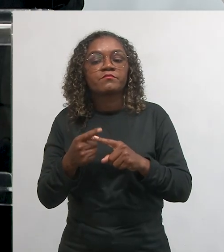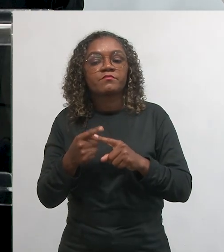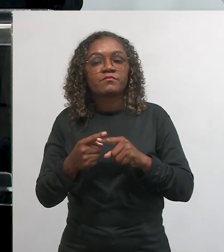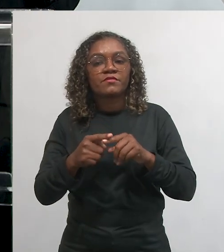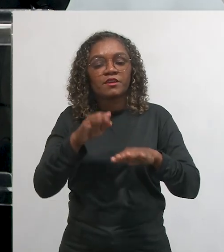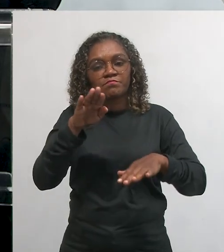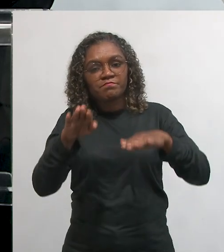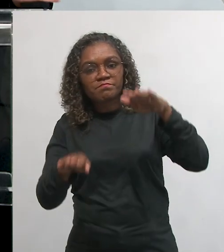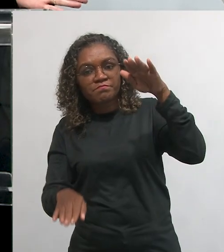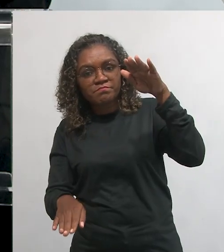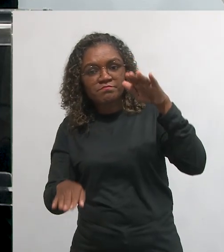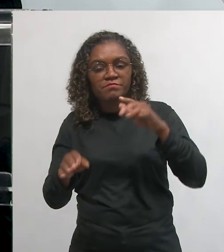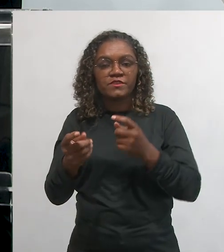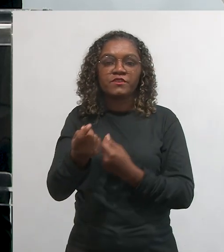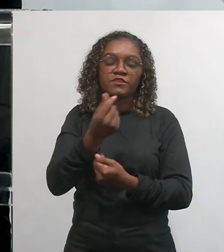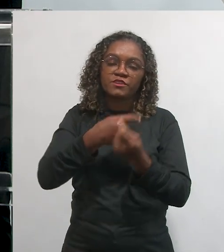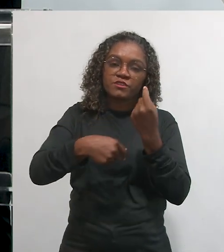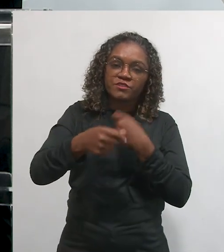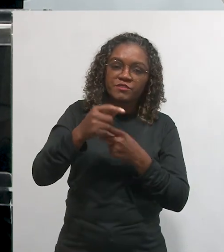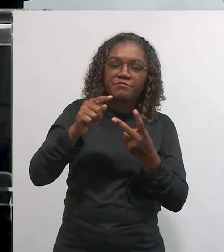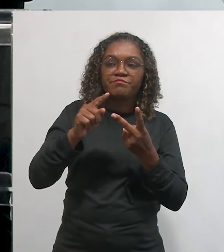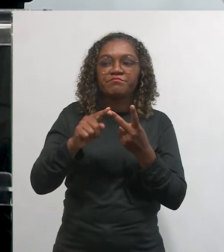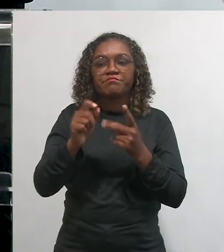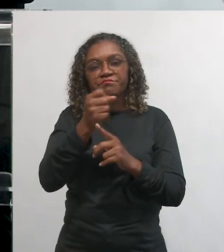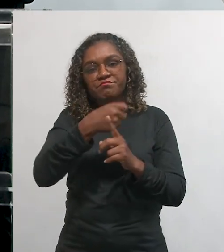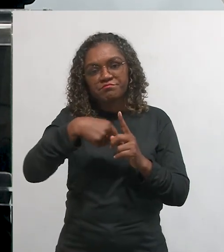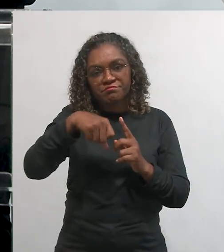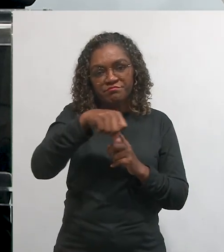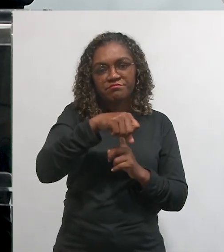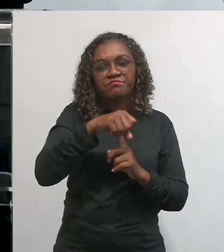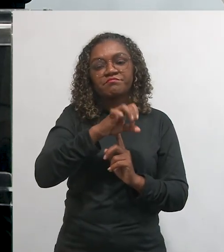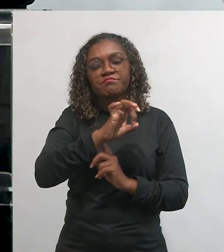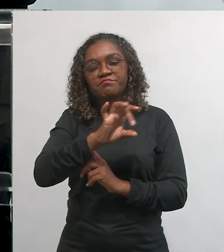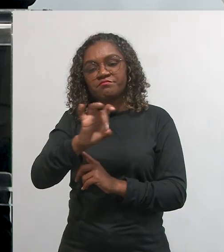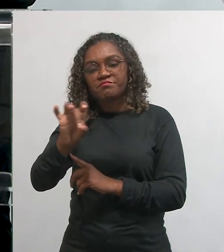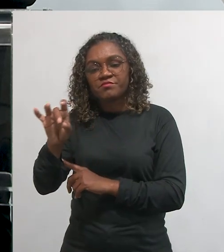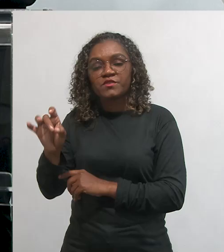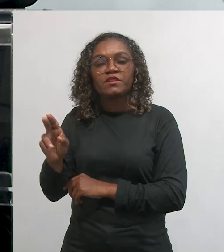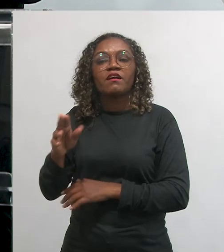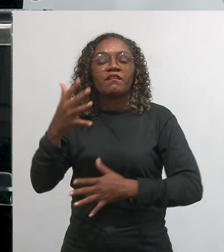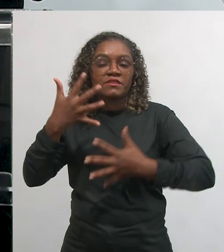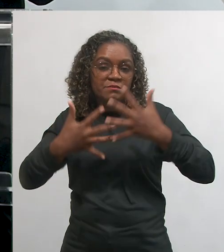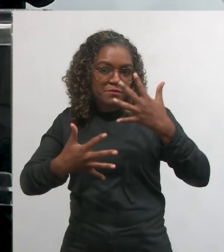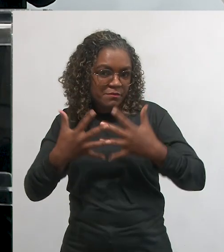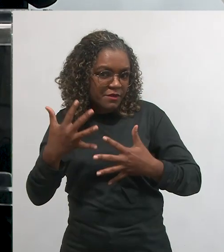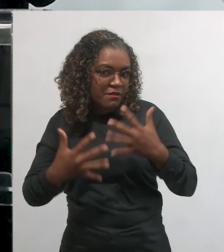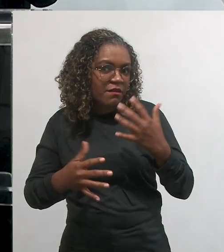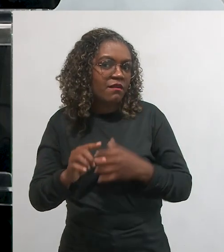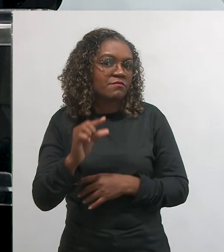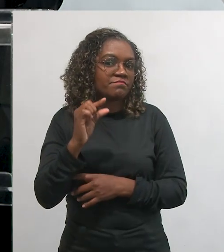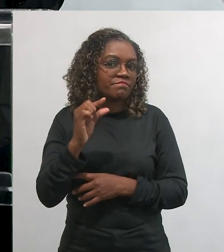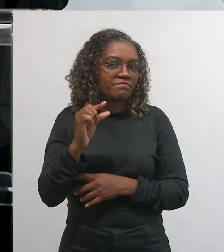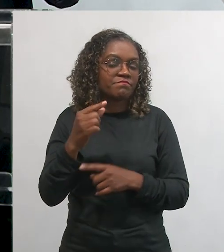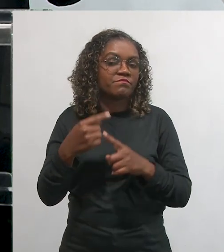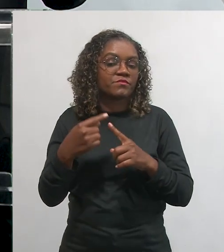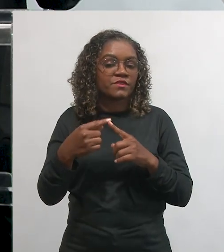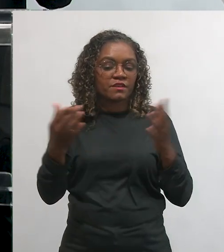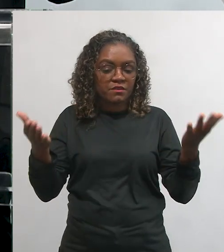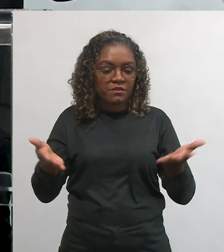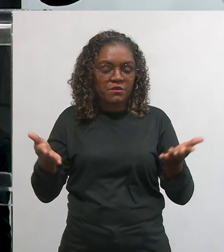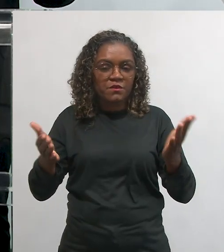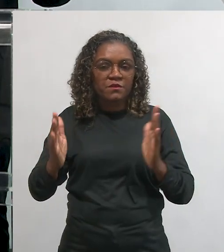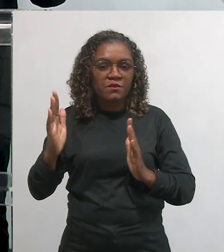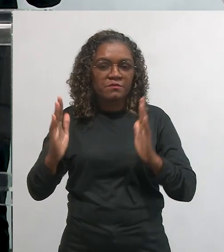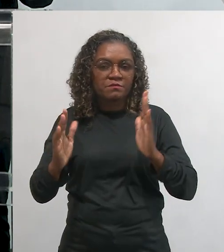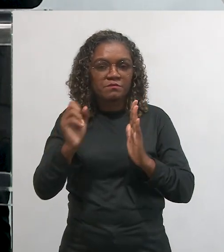Em grande medida porque a desigualdade econômica e social voltou a nos atrapalhar nesse